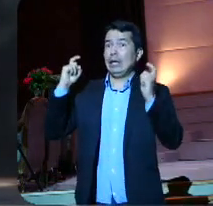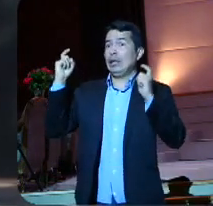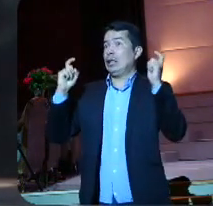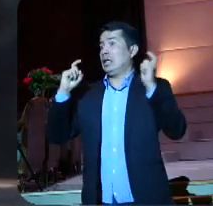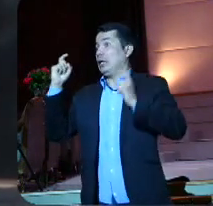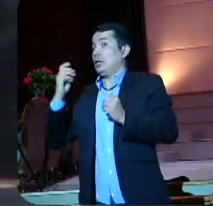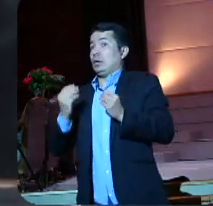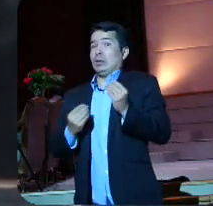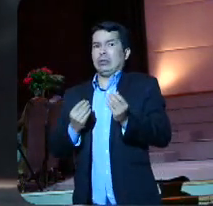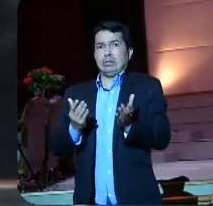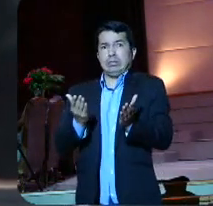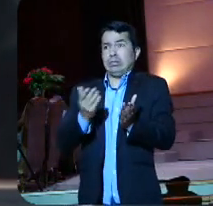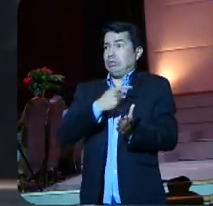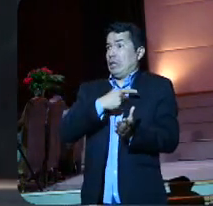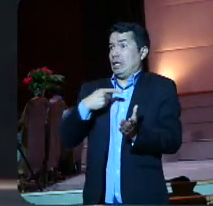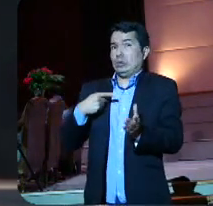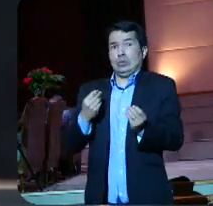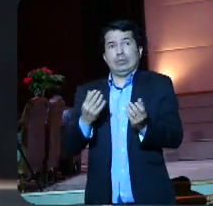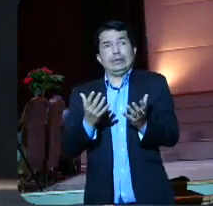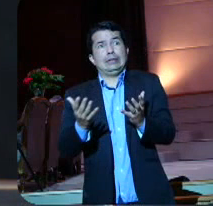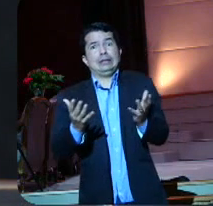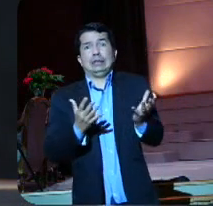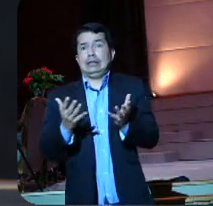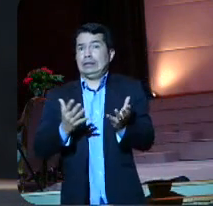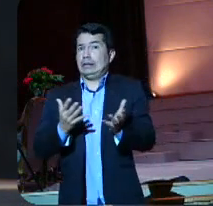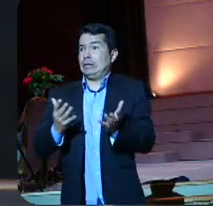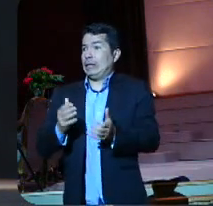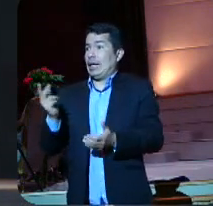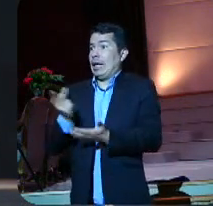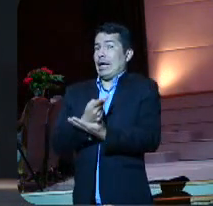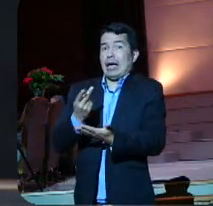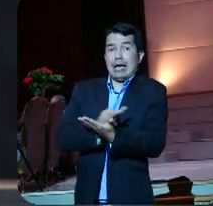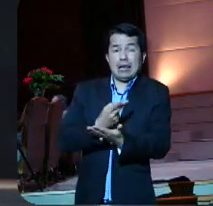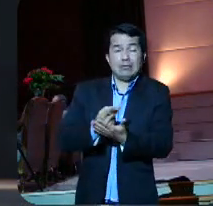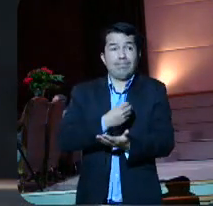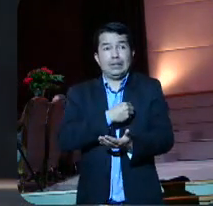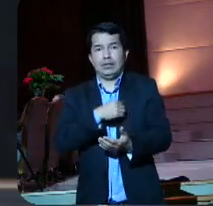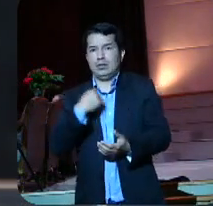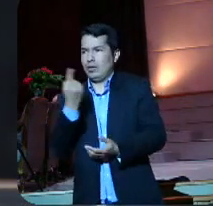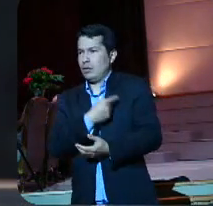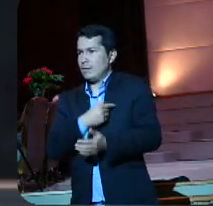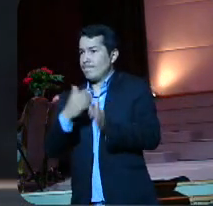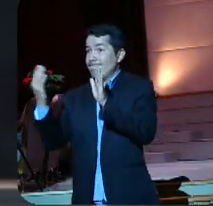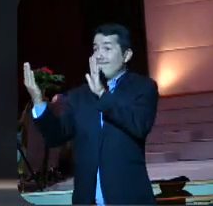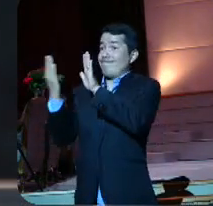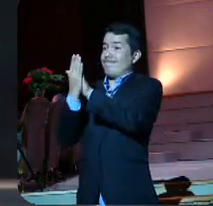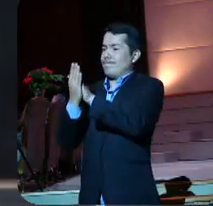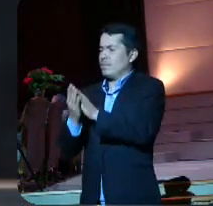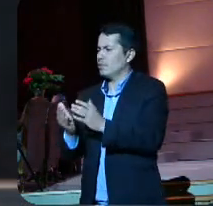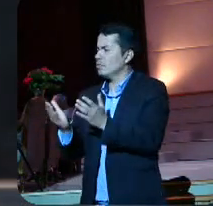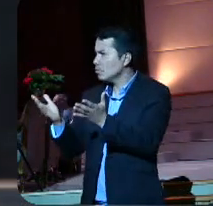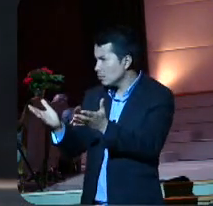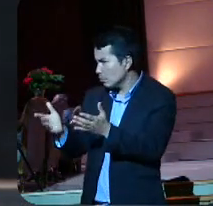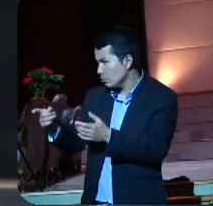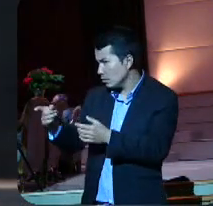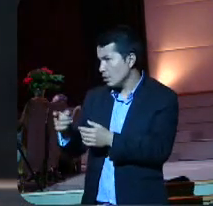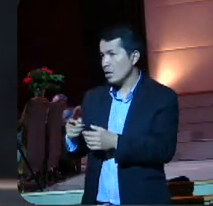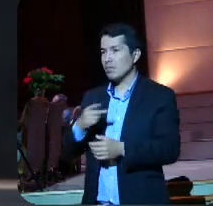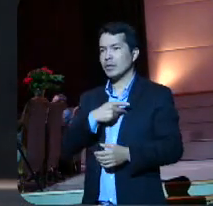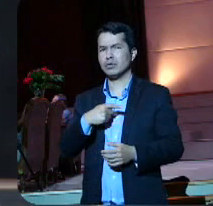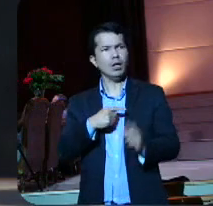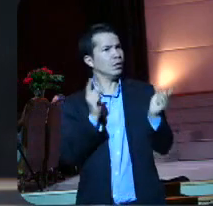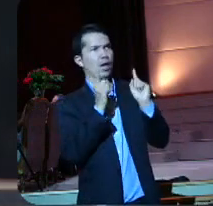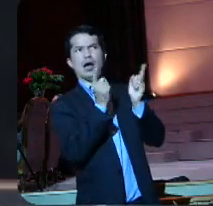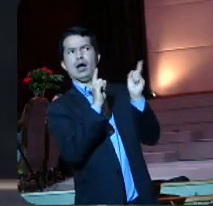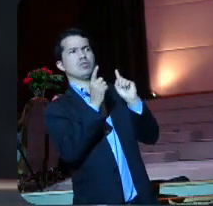veio de tal maneira que a gente tinha que lidar com ela, e a gente confrontava. Então uma pessoa dizia uma coisa, ele dizia